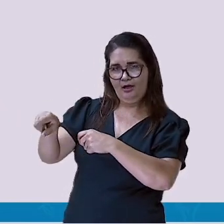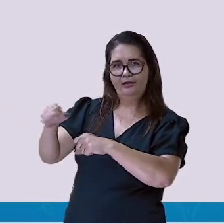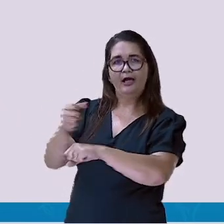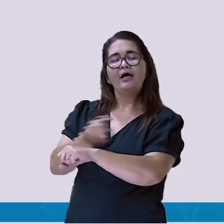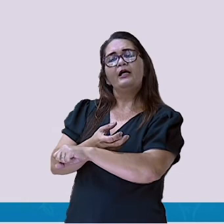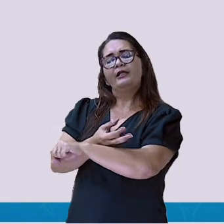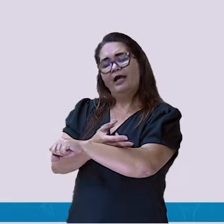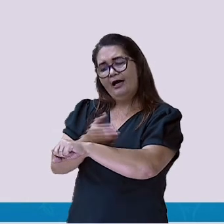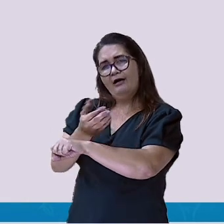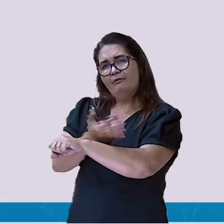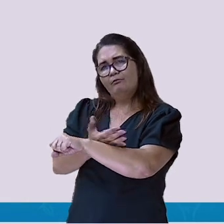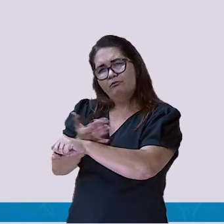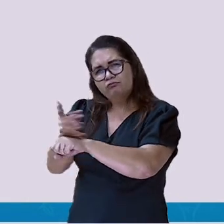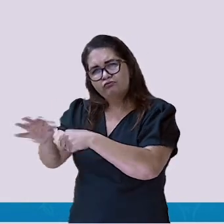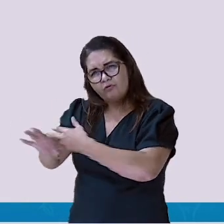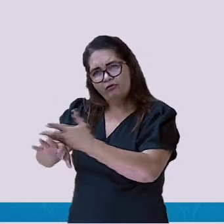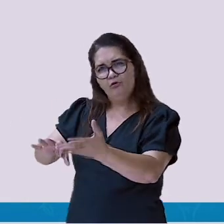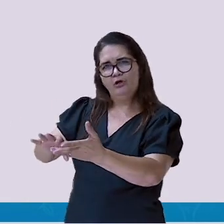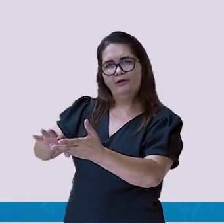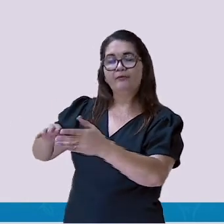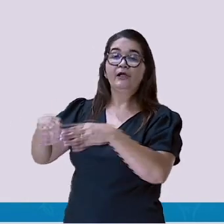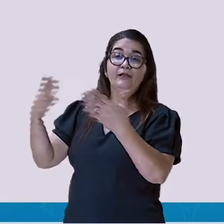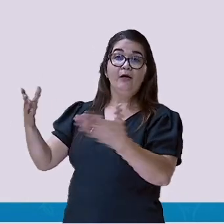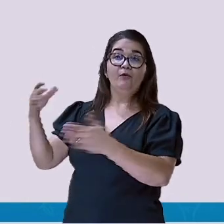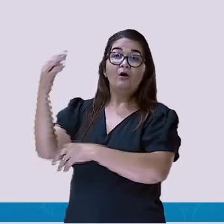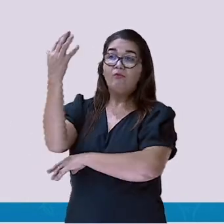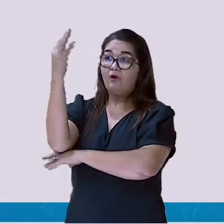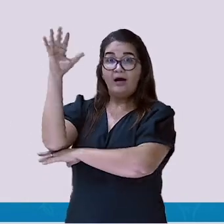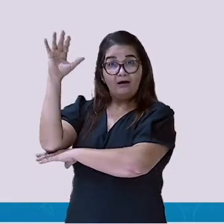exemplo, a folha de babaçu, eles conseguem construir